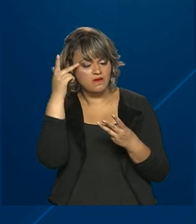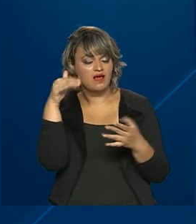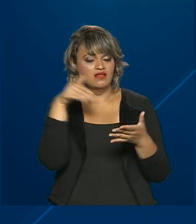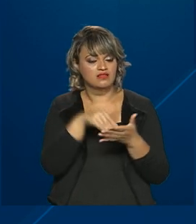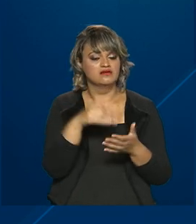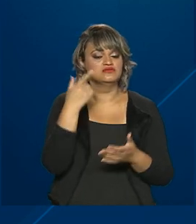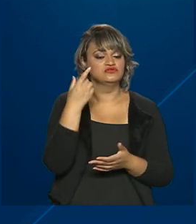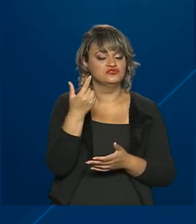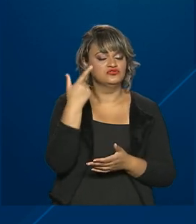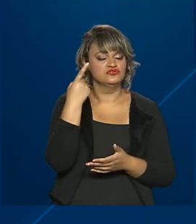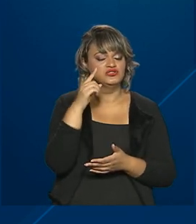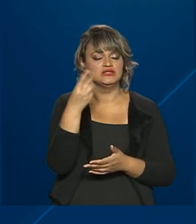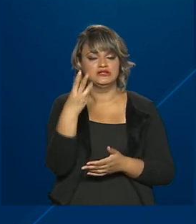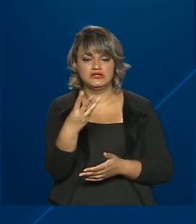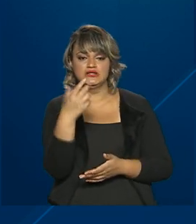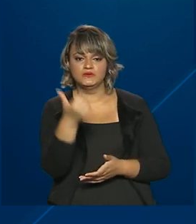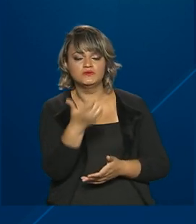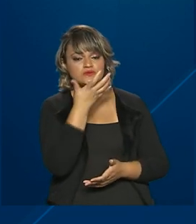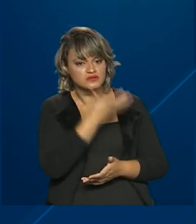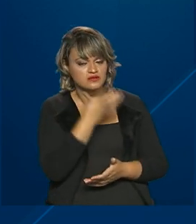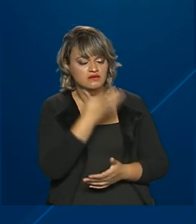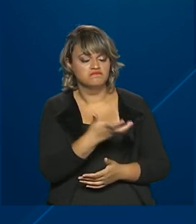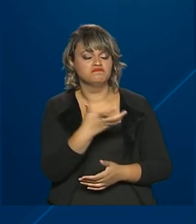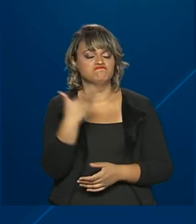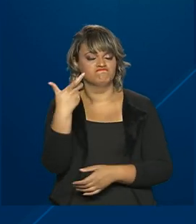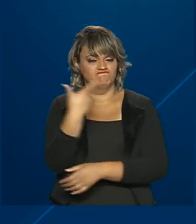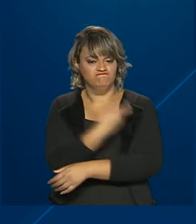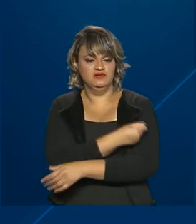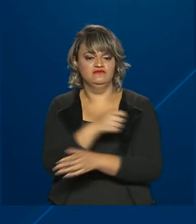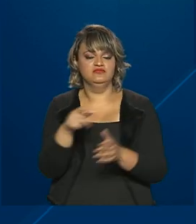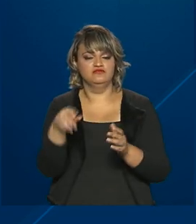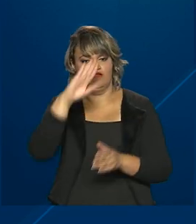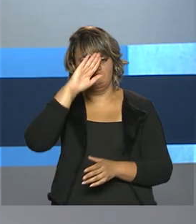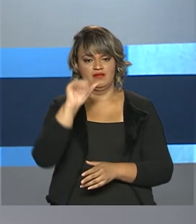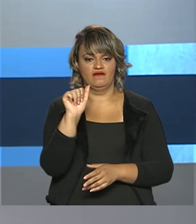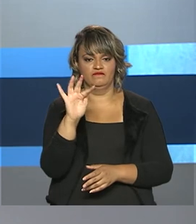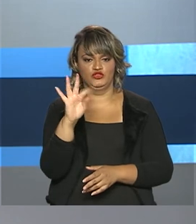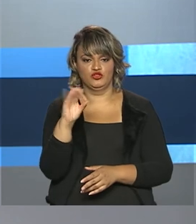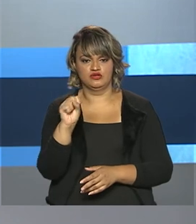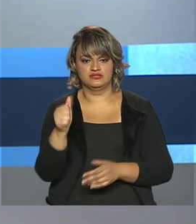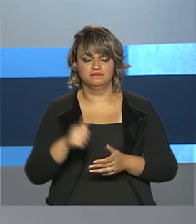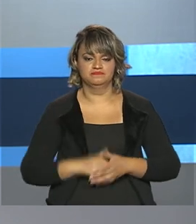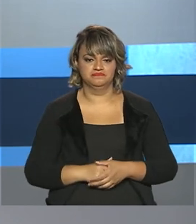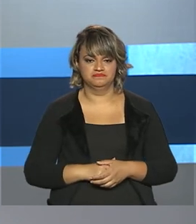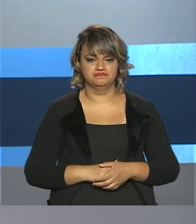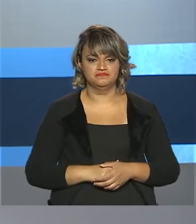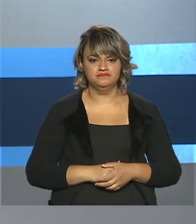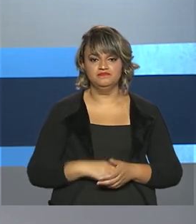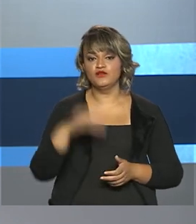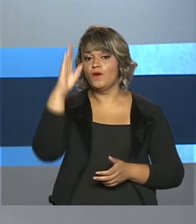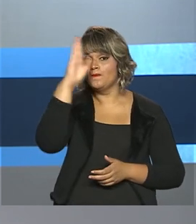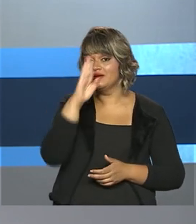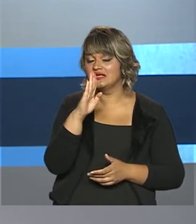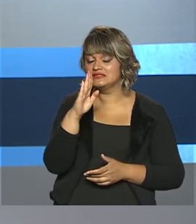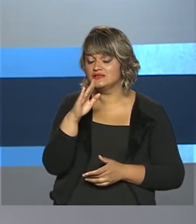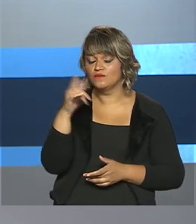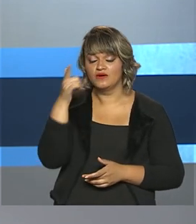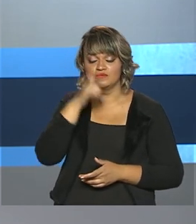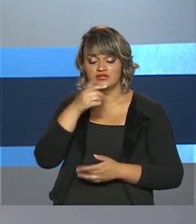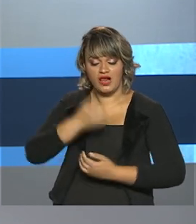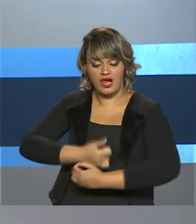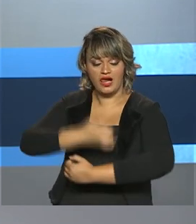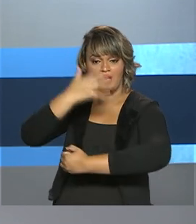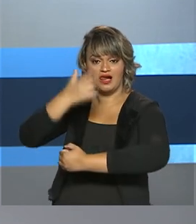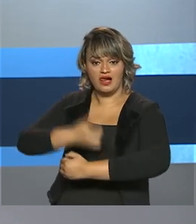terão até o dia Trinta e Um de Dezembro para realizar a imunização o Brasil deve colher nesta safra